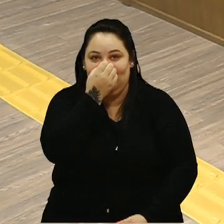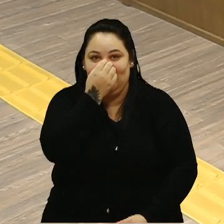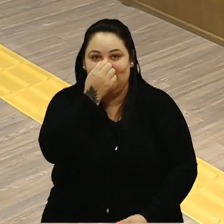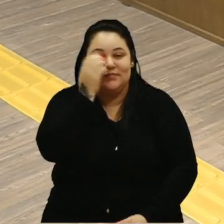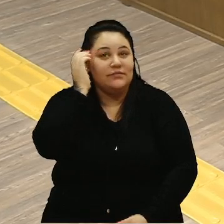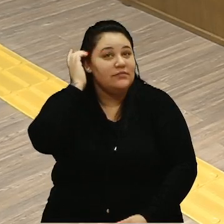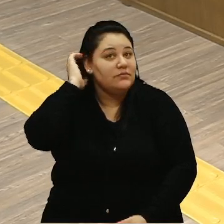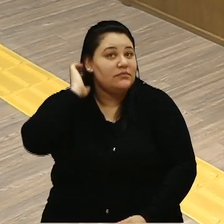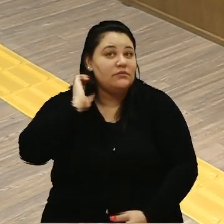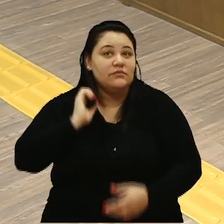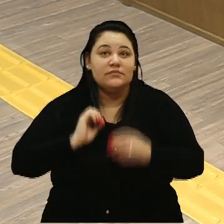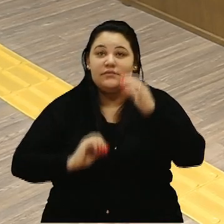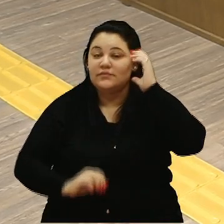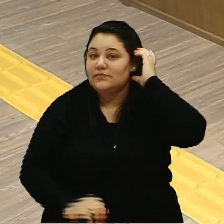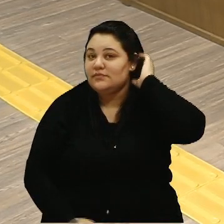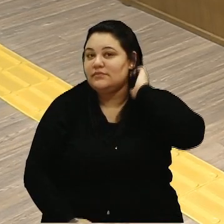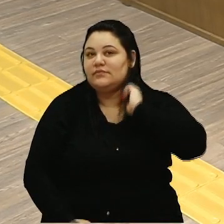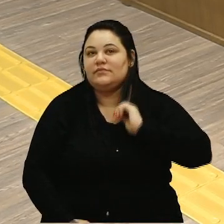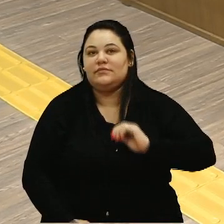Não.